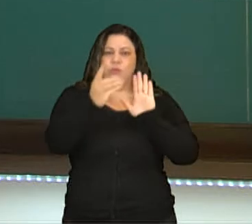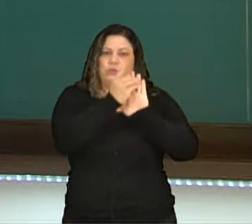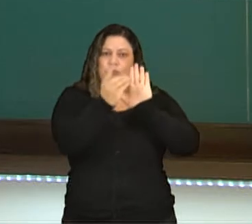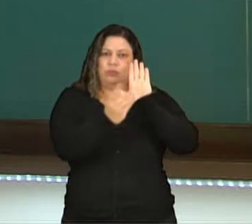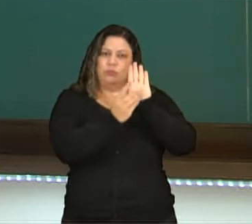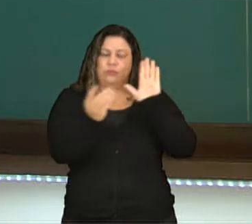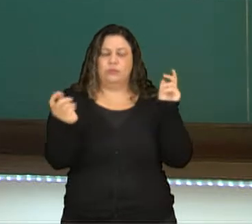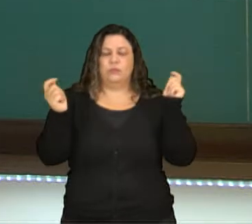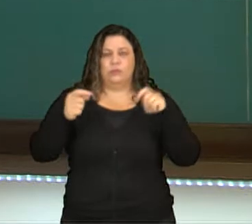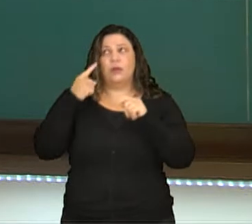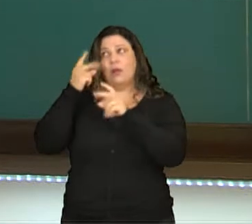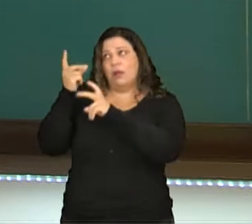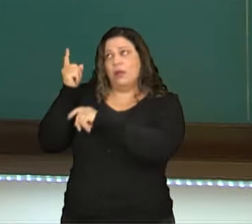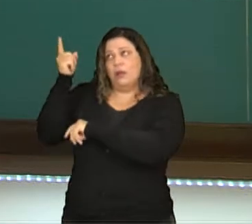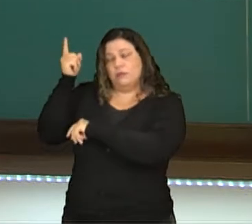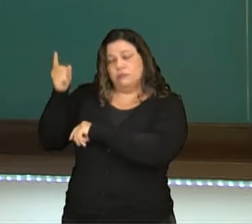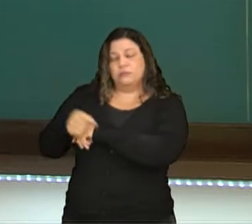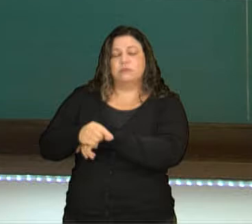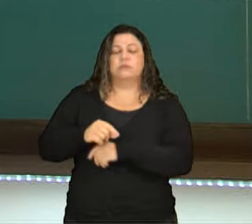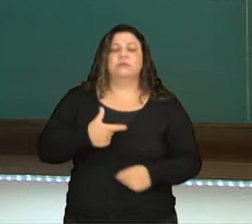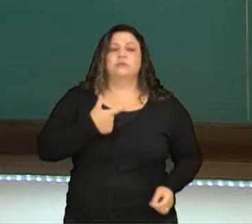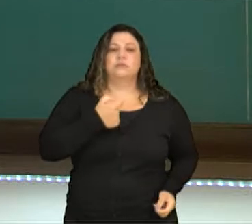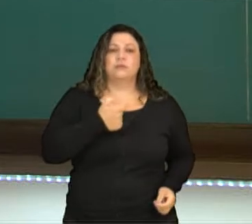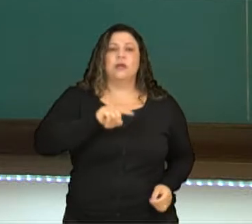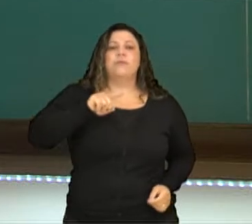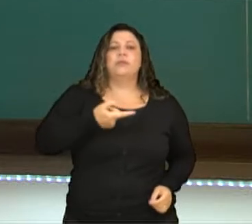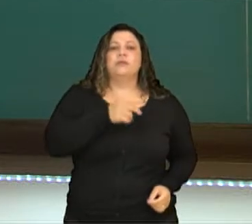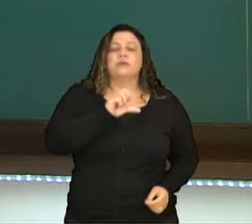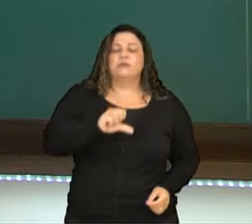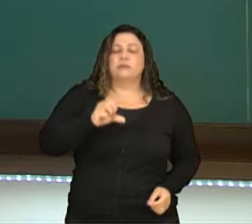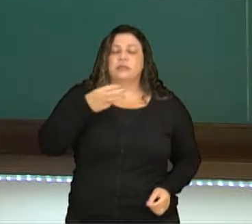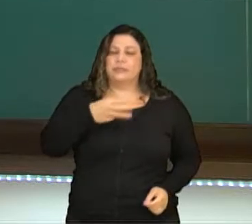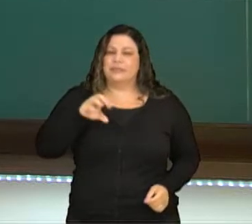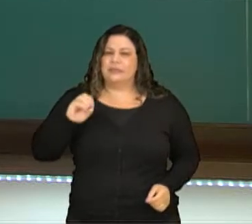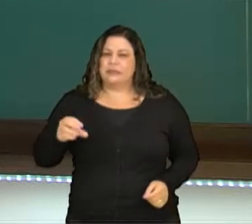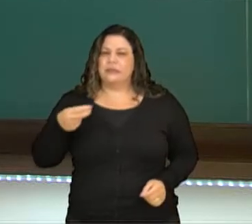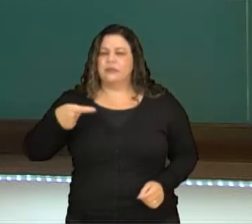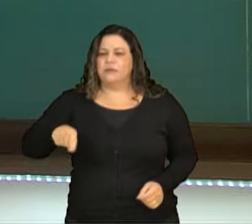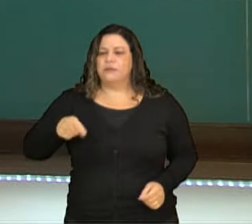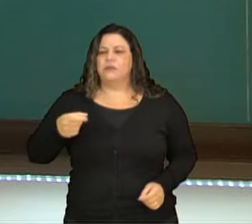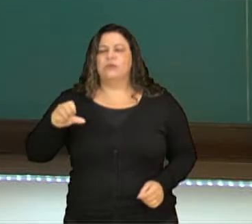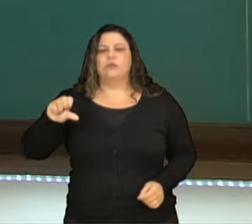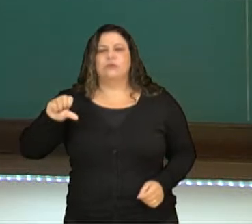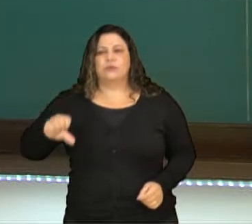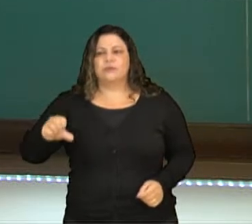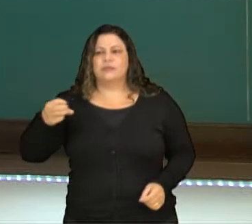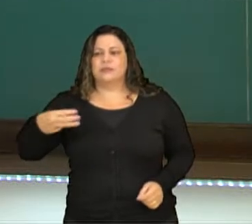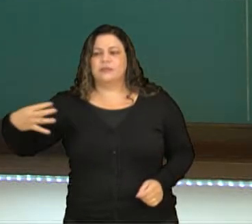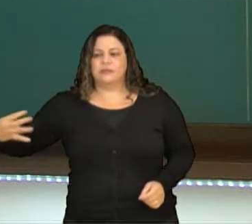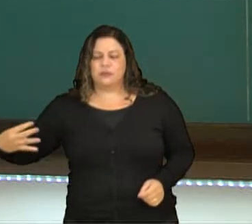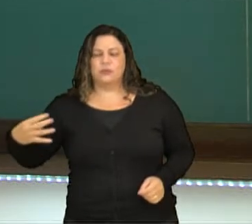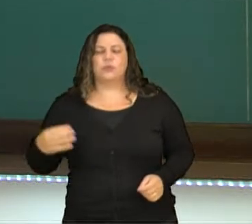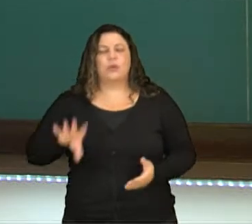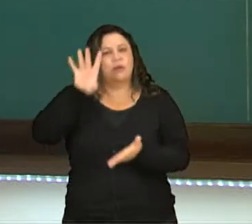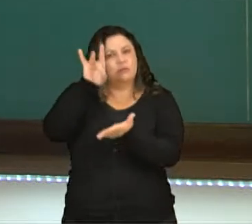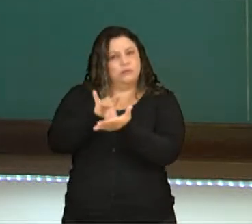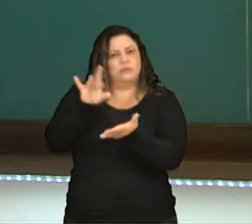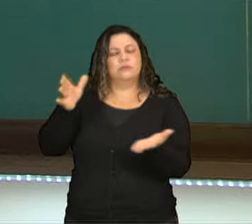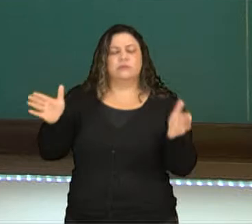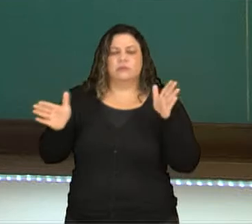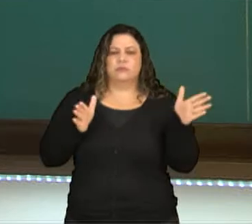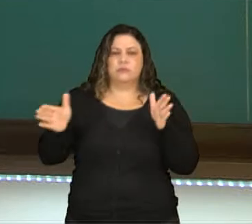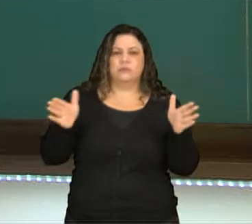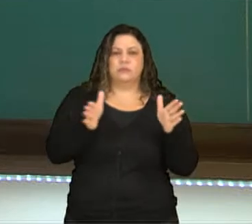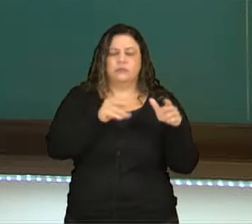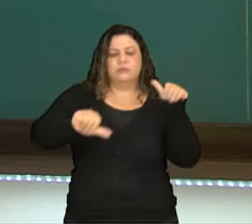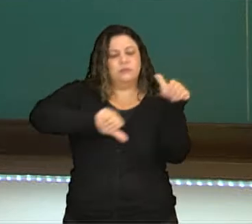Getúlio Vargas, aí, entre 1930 e 1934, foram confirmados nessa Constituição. As